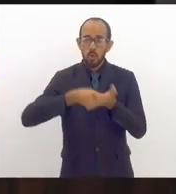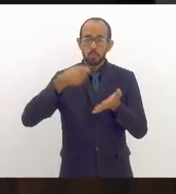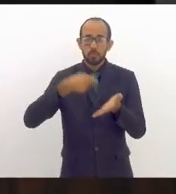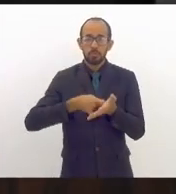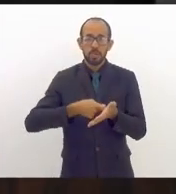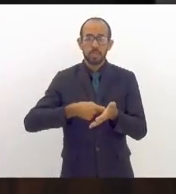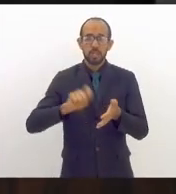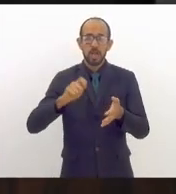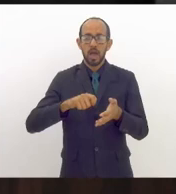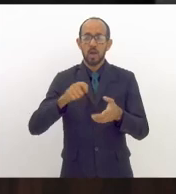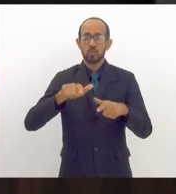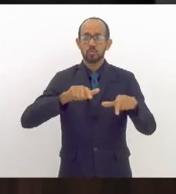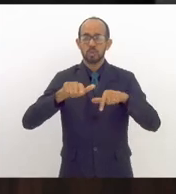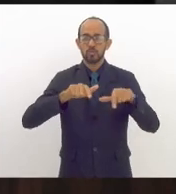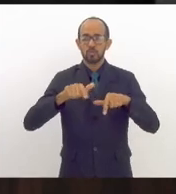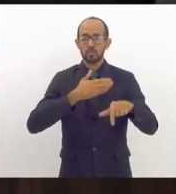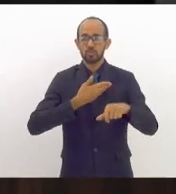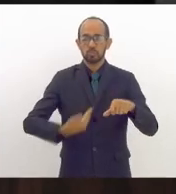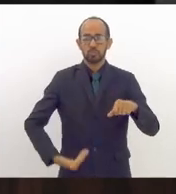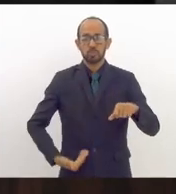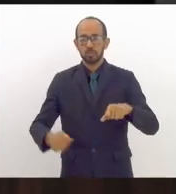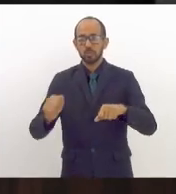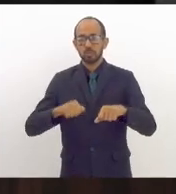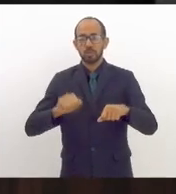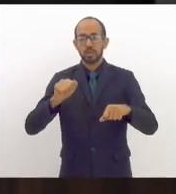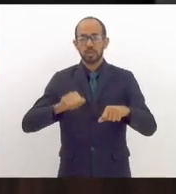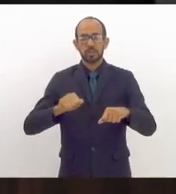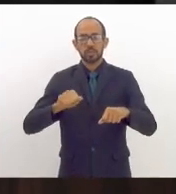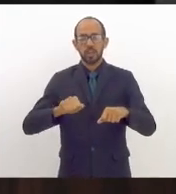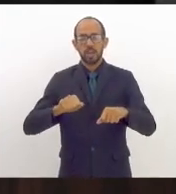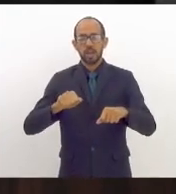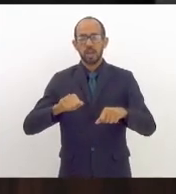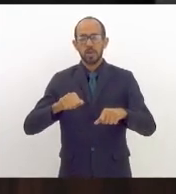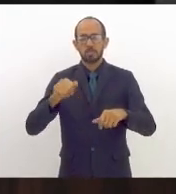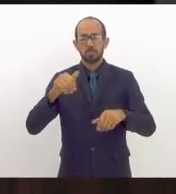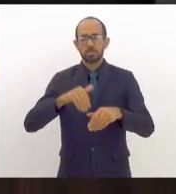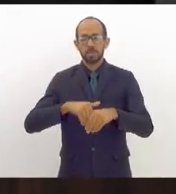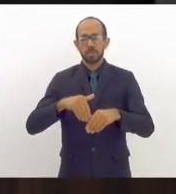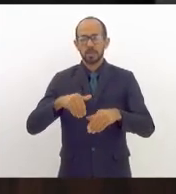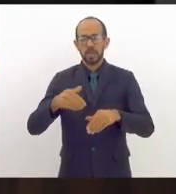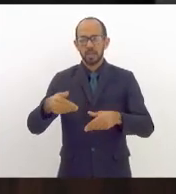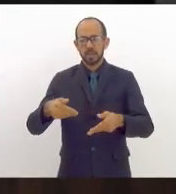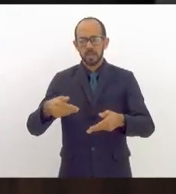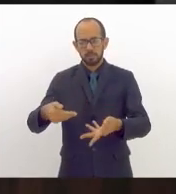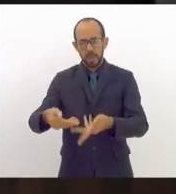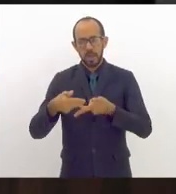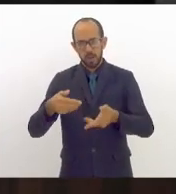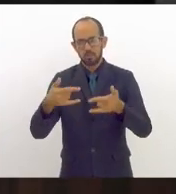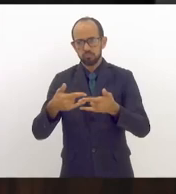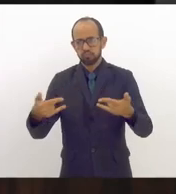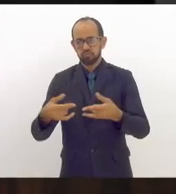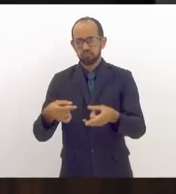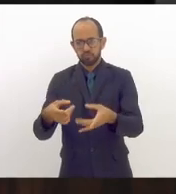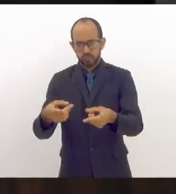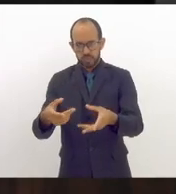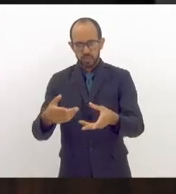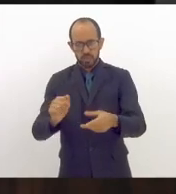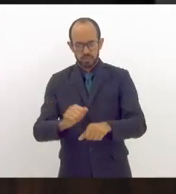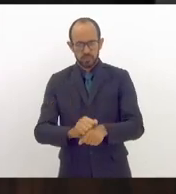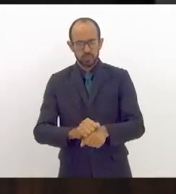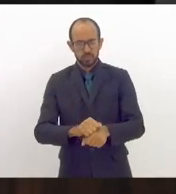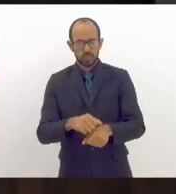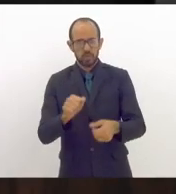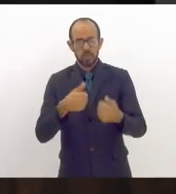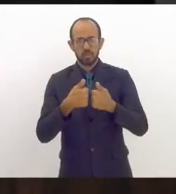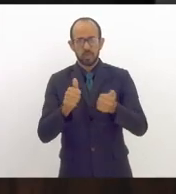concessionárias de serviços públicos a manter bilheterias para atendimento público dependendo de pareceres das comissões de condição Justiça de transportes de Economia